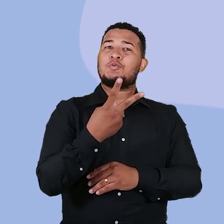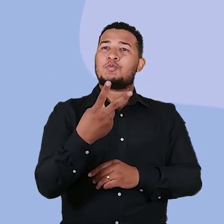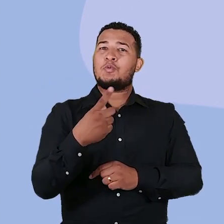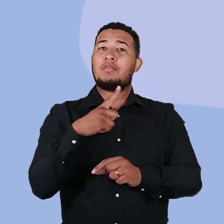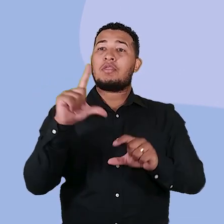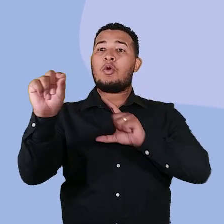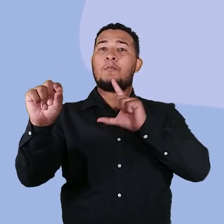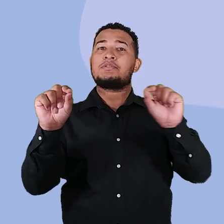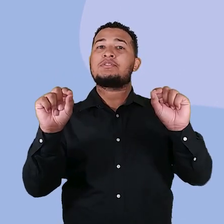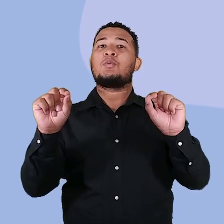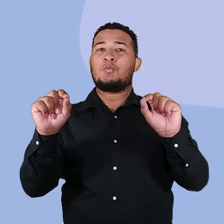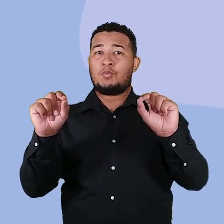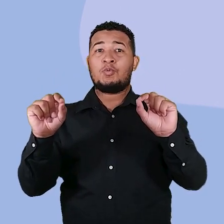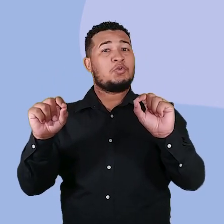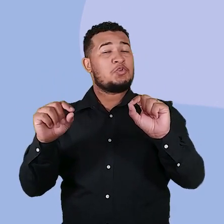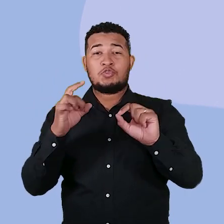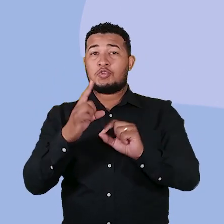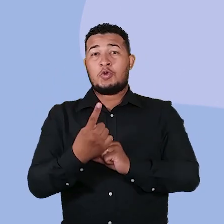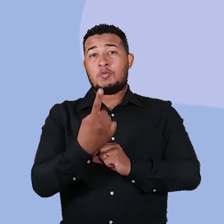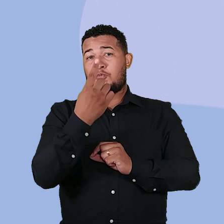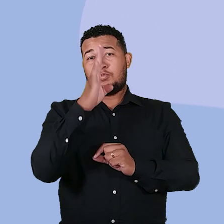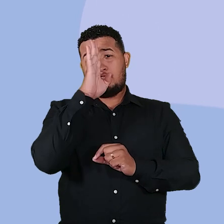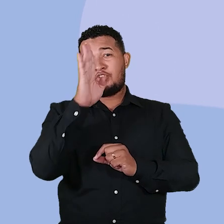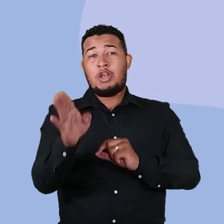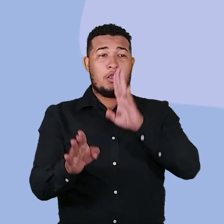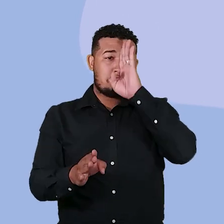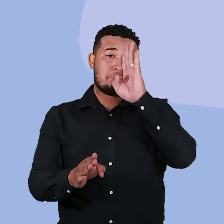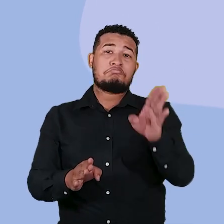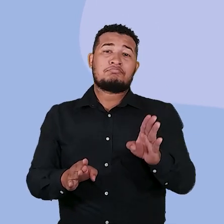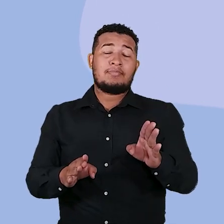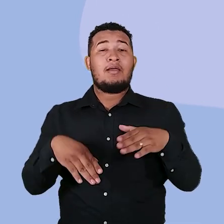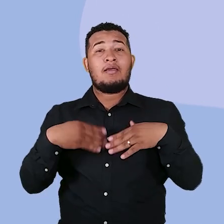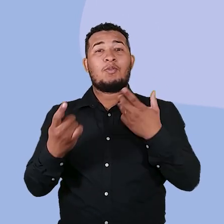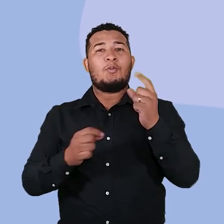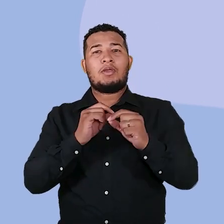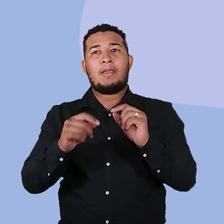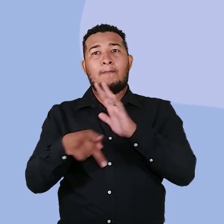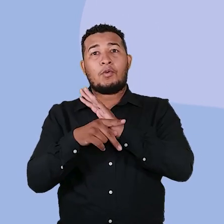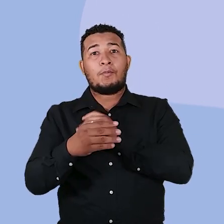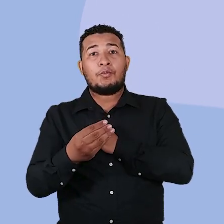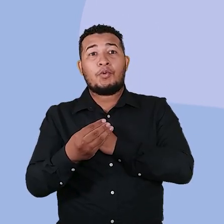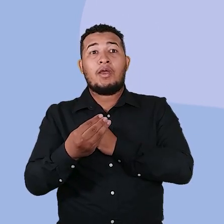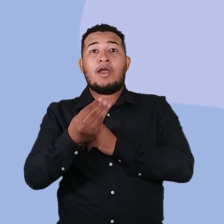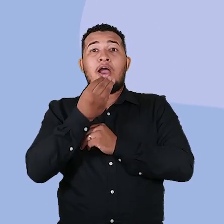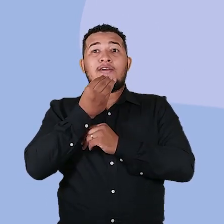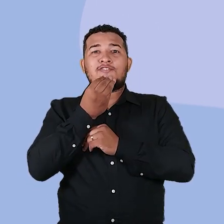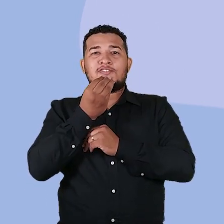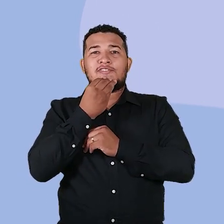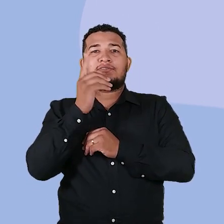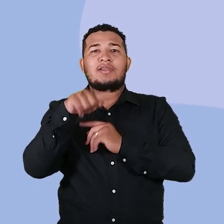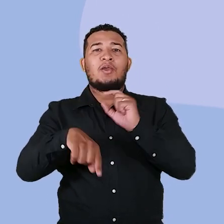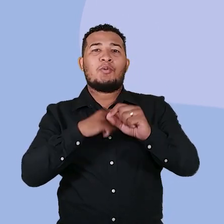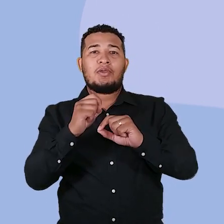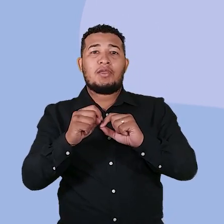gato e o três o segundo só tem uma opção só a passar vendo então nós dizemos que a chance ou